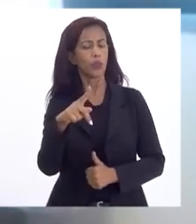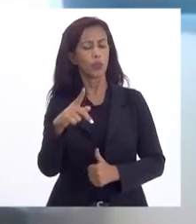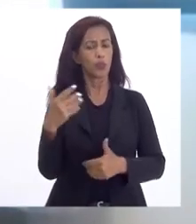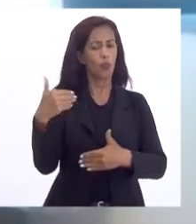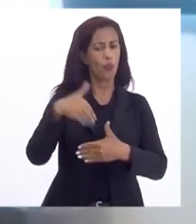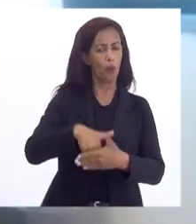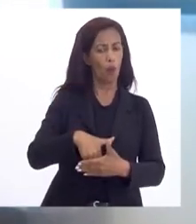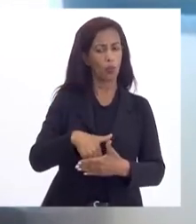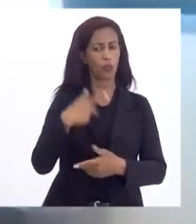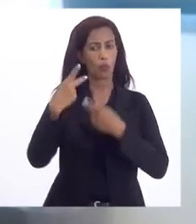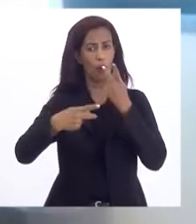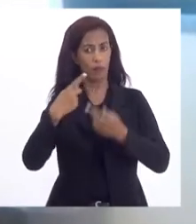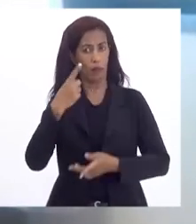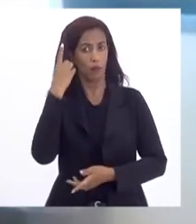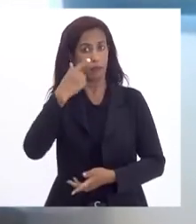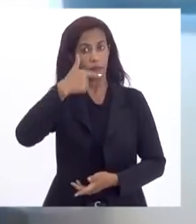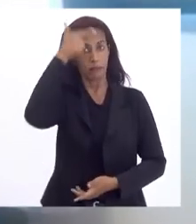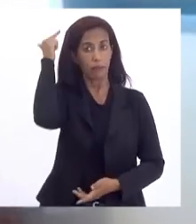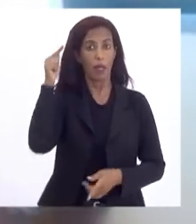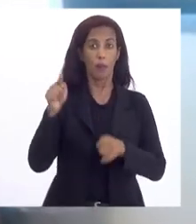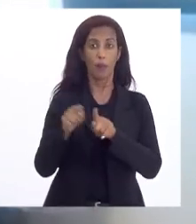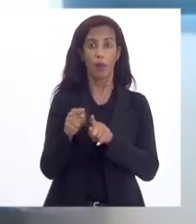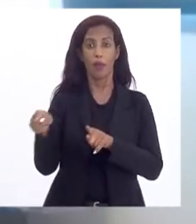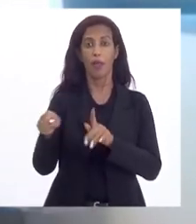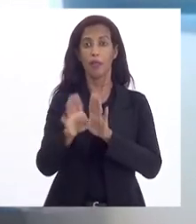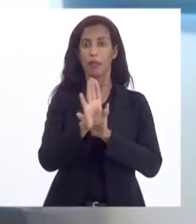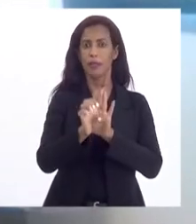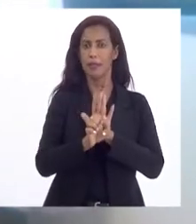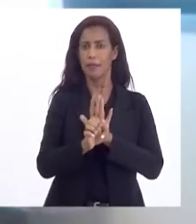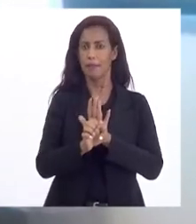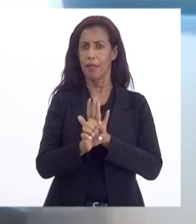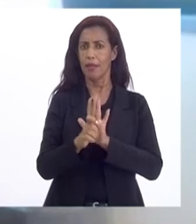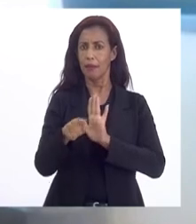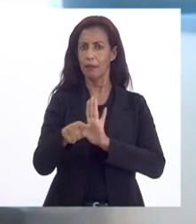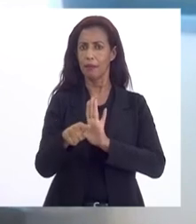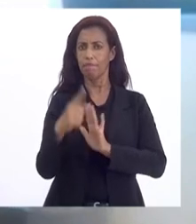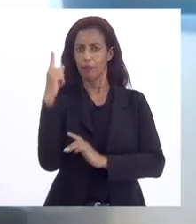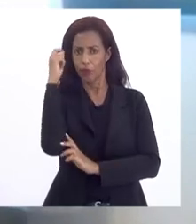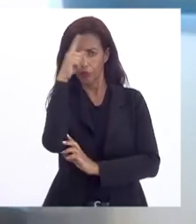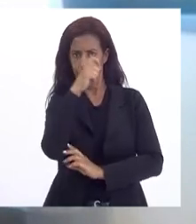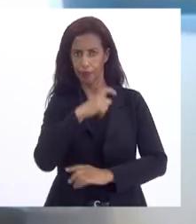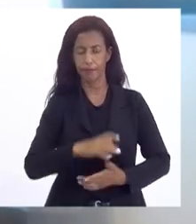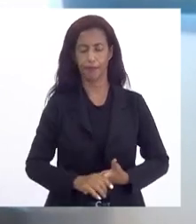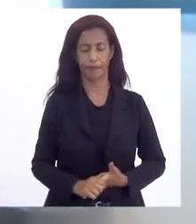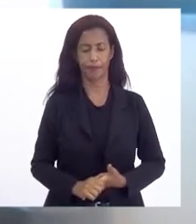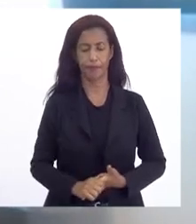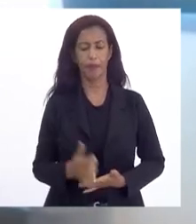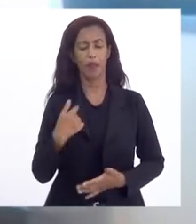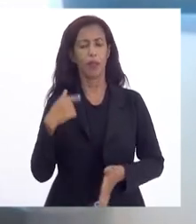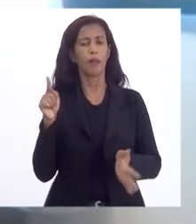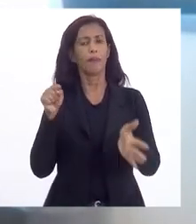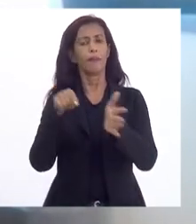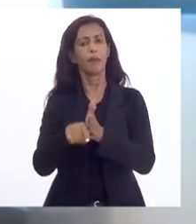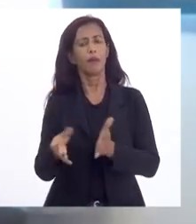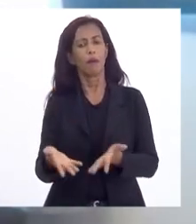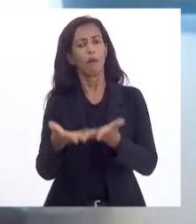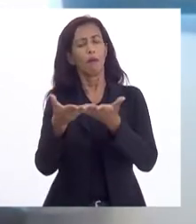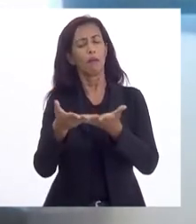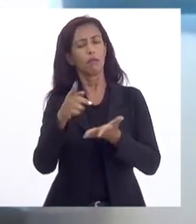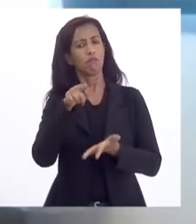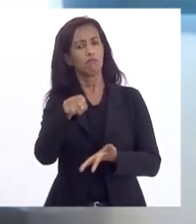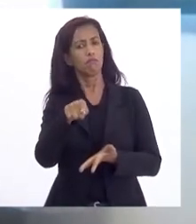observações do Luiz Paulo. Até porque essas emendas agravam mais ainda. O que eu ia perguntar, Vossa Excelência é